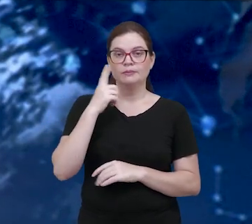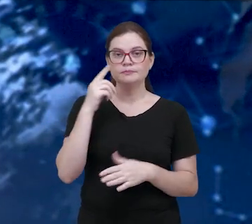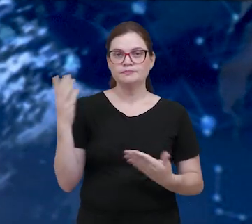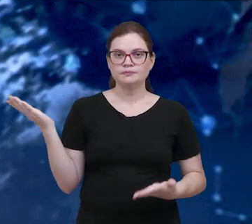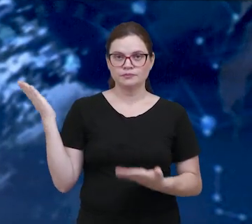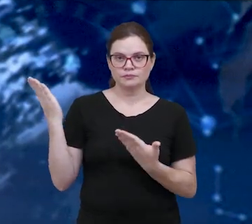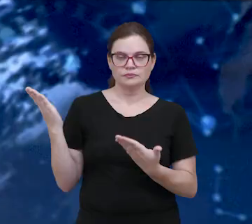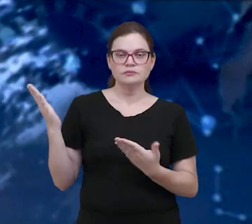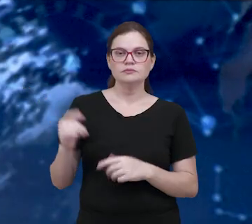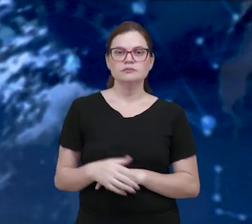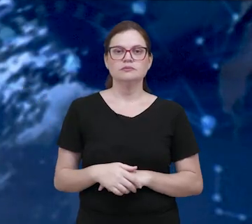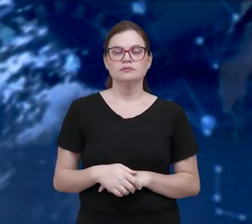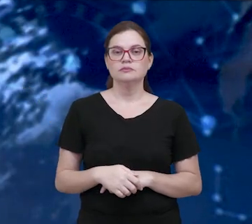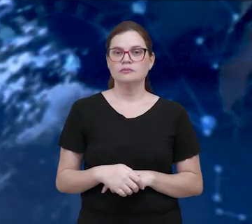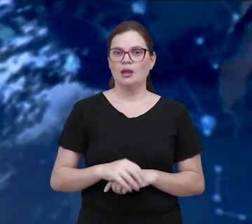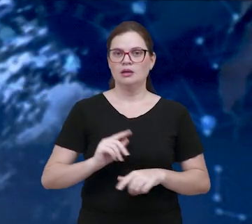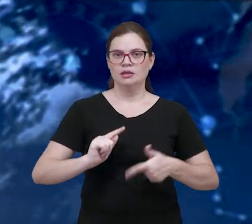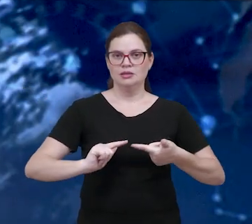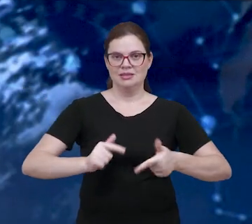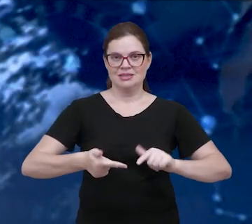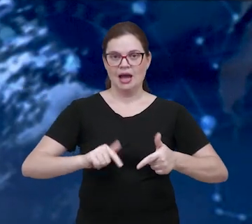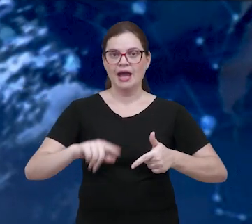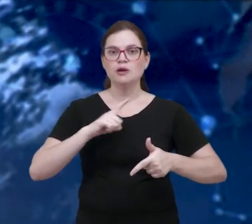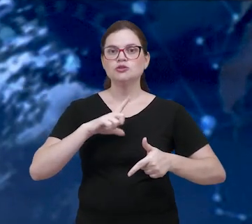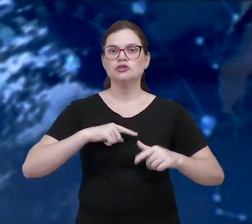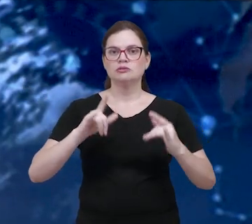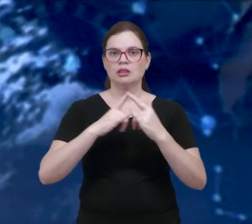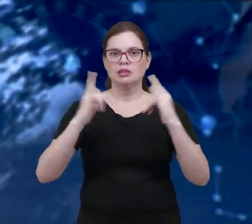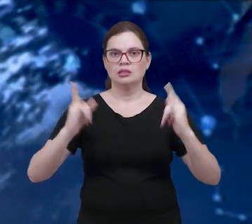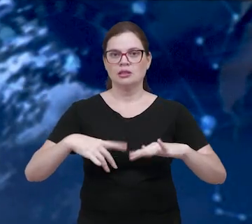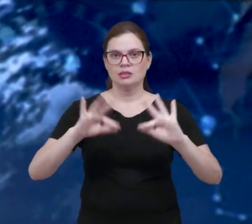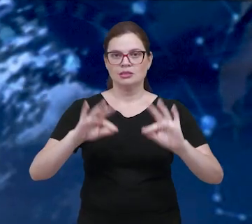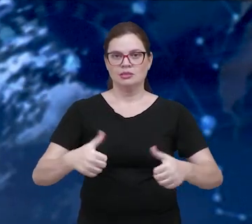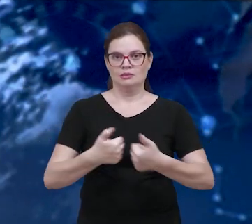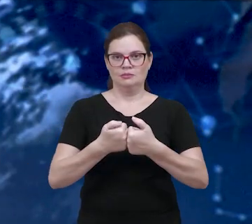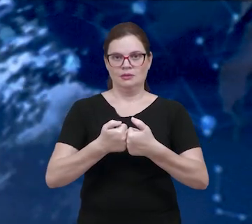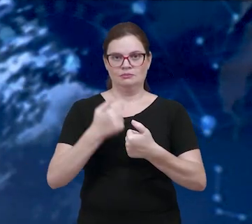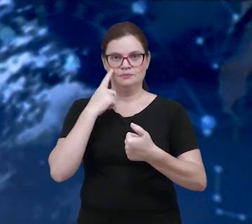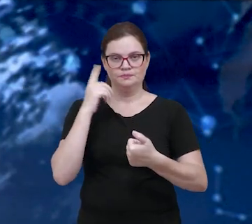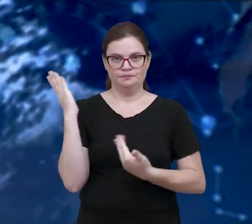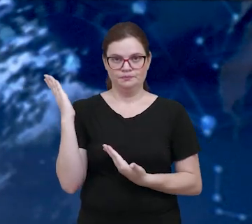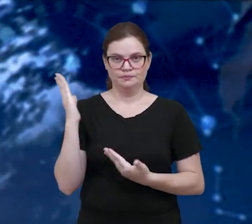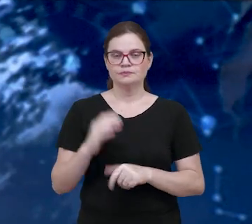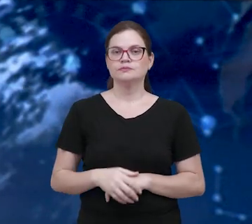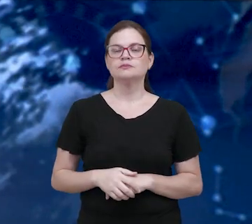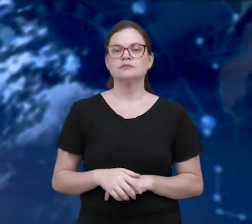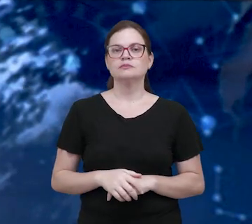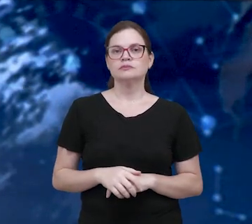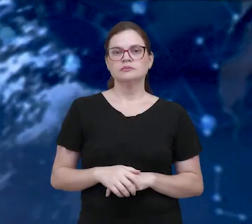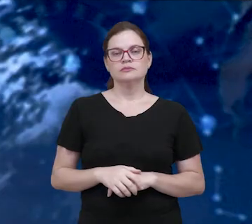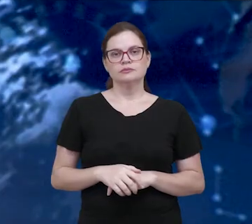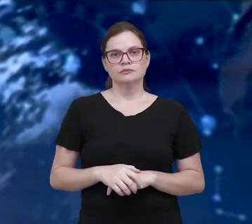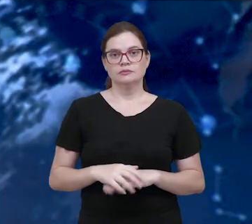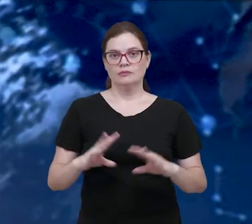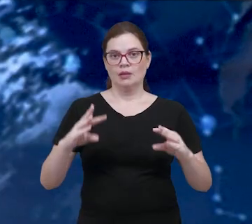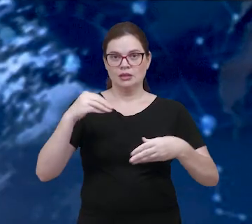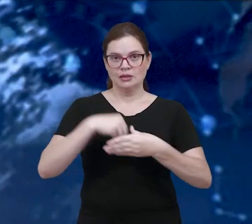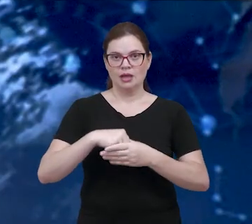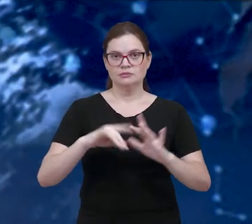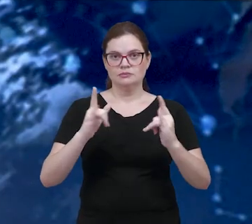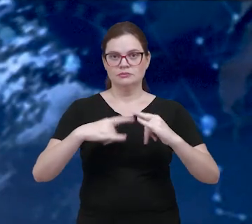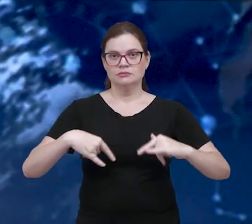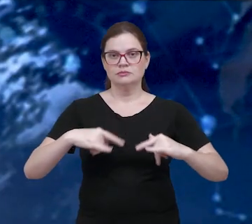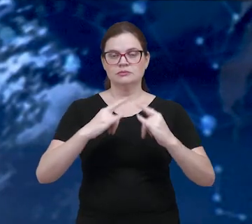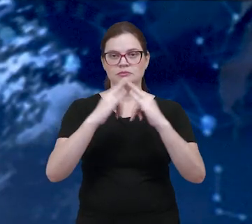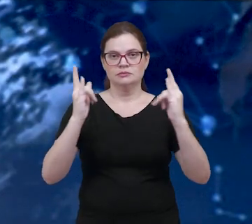O sacerdote, o Israel tinha o templo, aquele tabernáculo, não tinha um templo construído aí, tinha um tabernáculo. No tabernáculo,